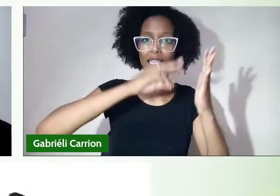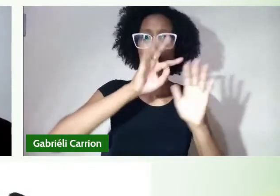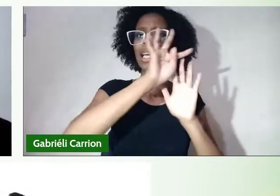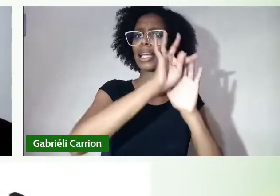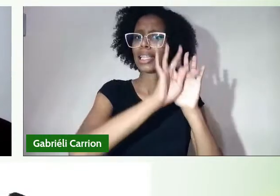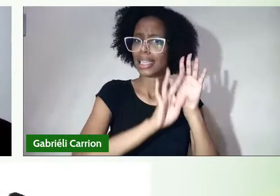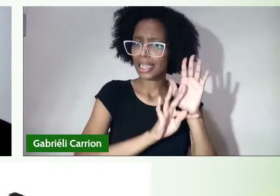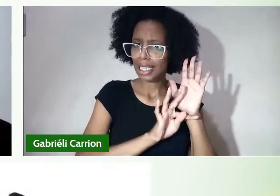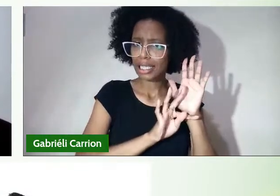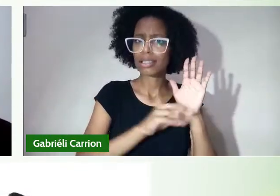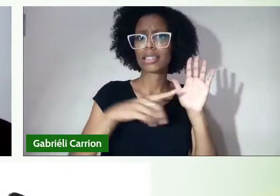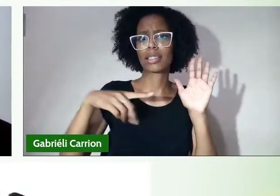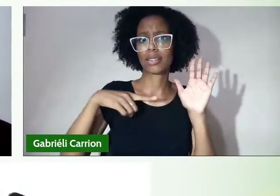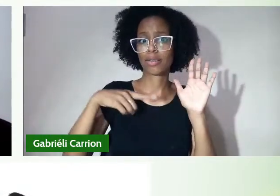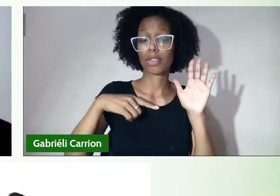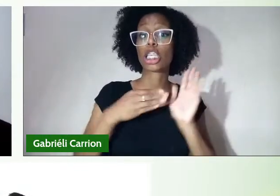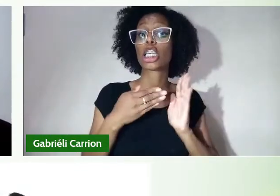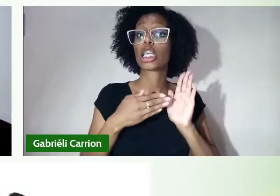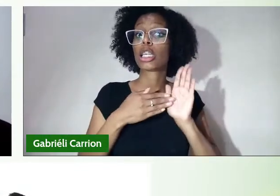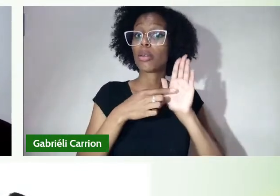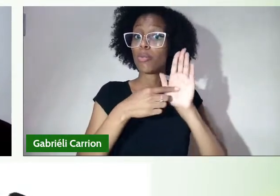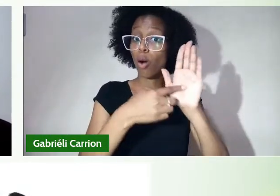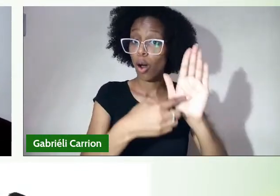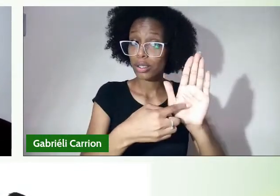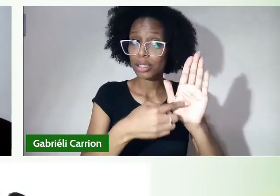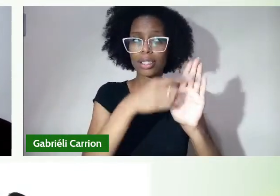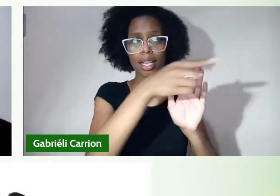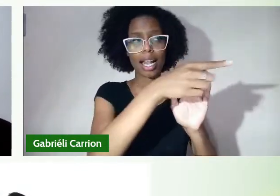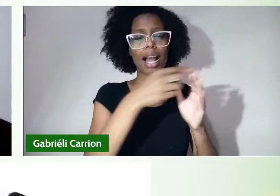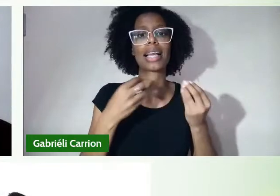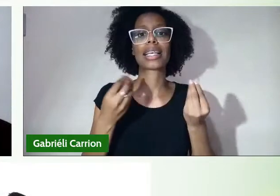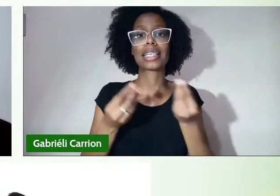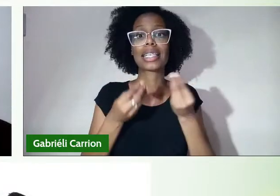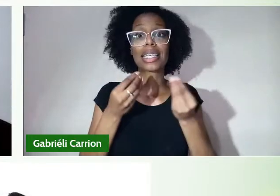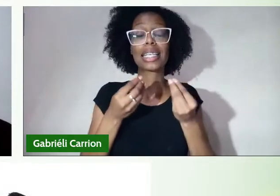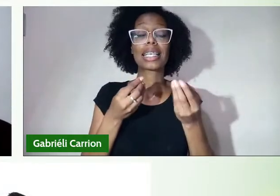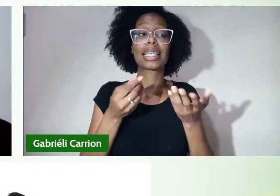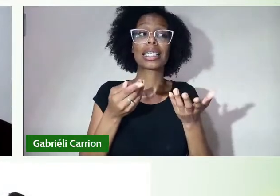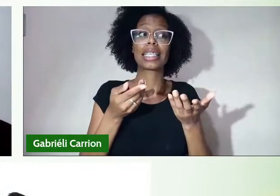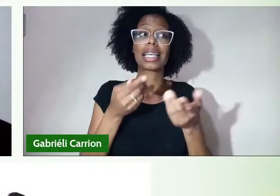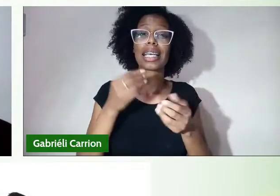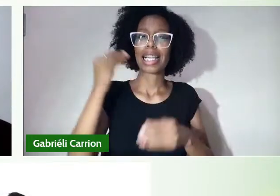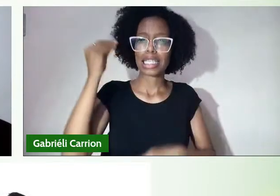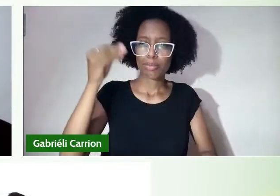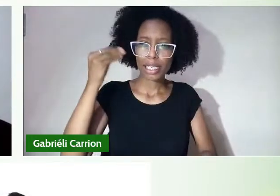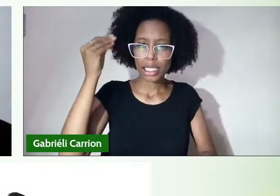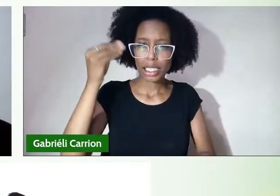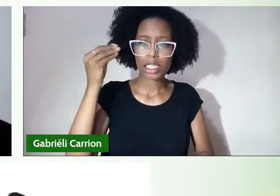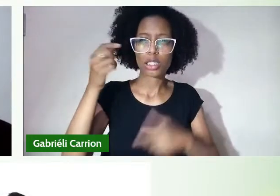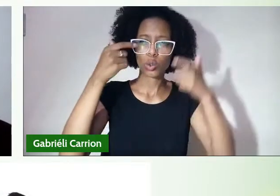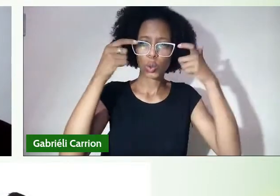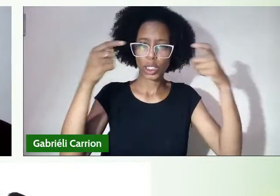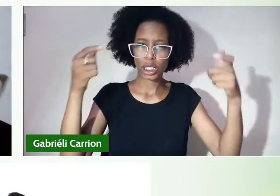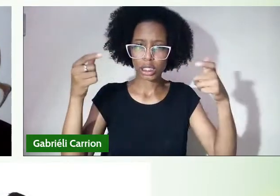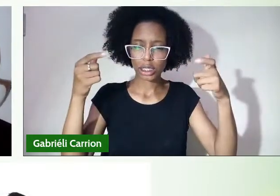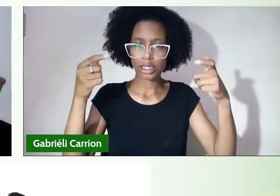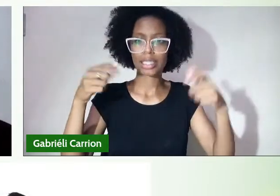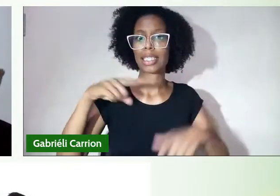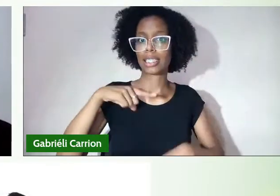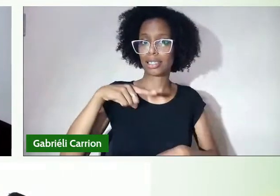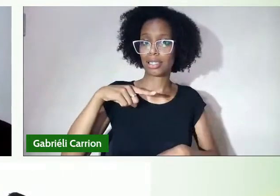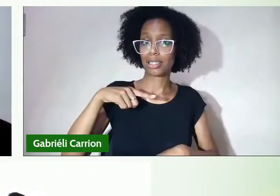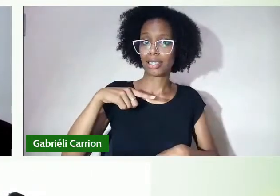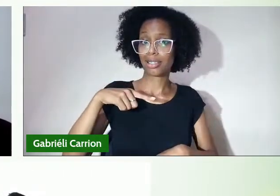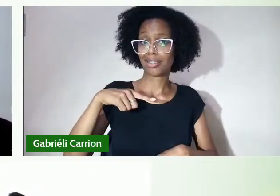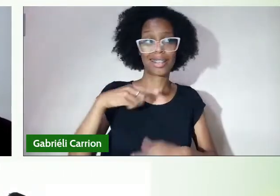que apresentam e apontam para ele que aquela experiência, aquele conhecimento adquirido previamente não